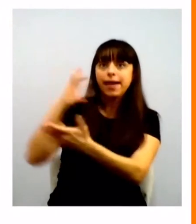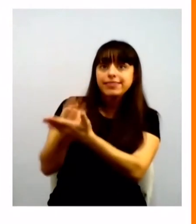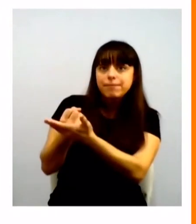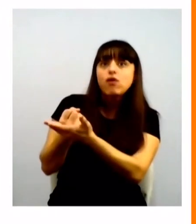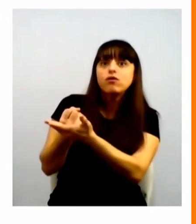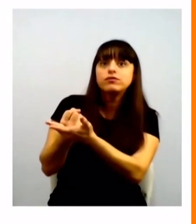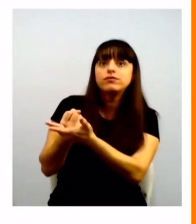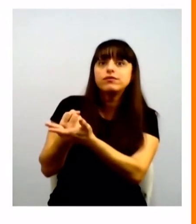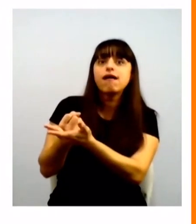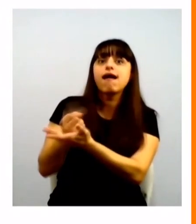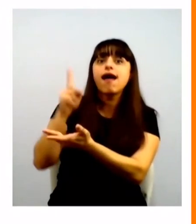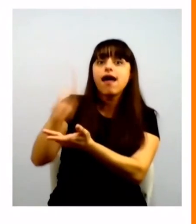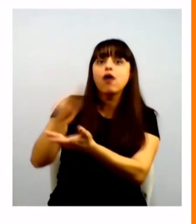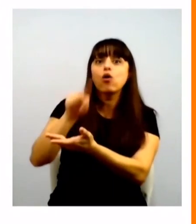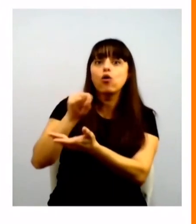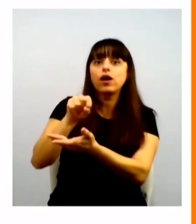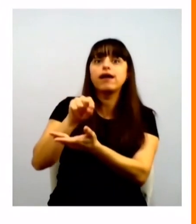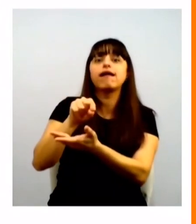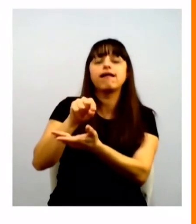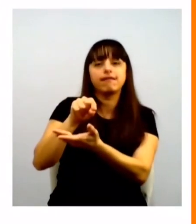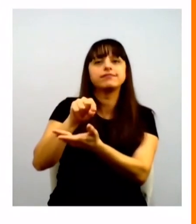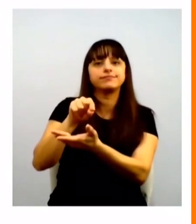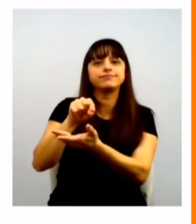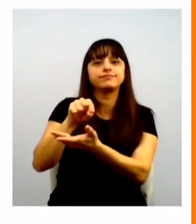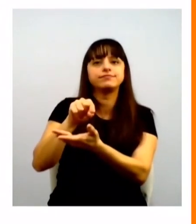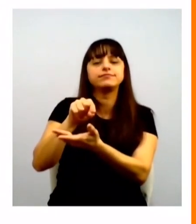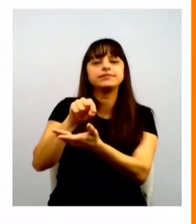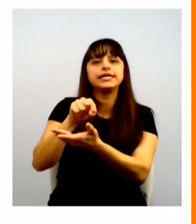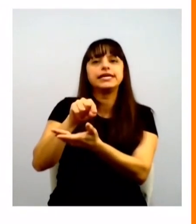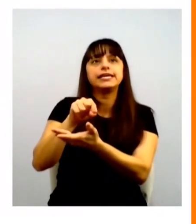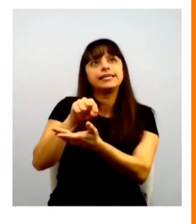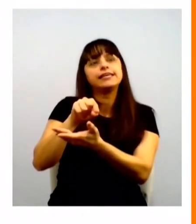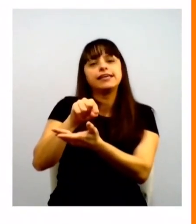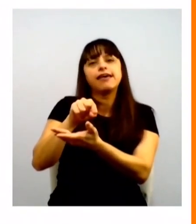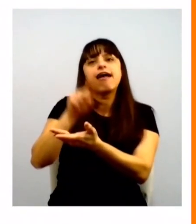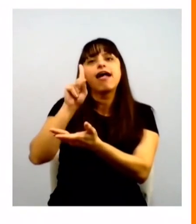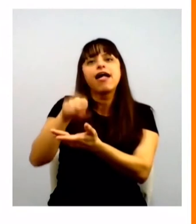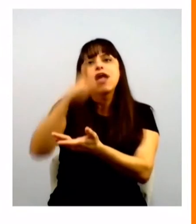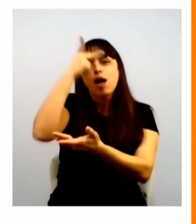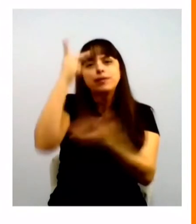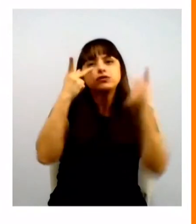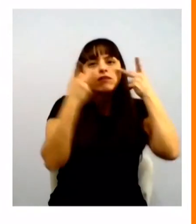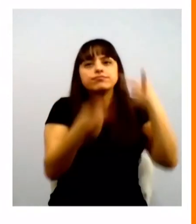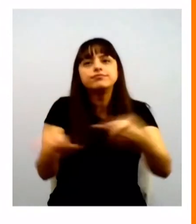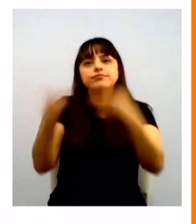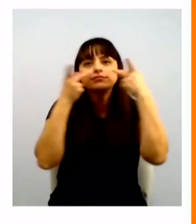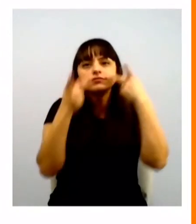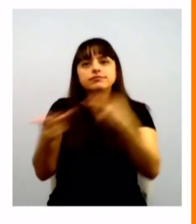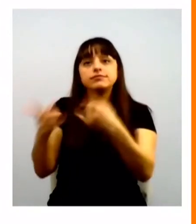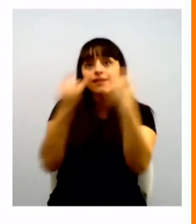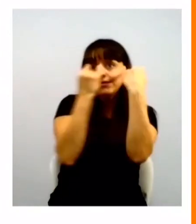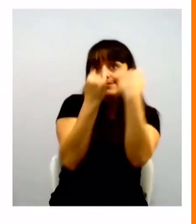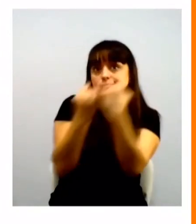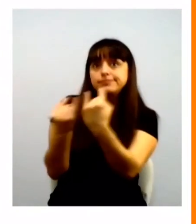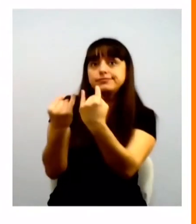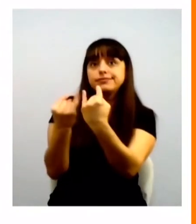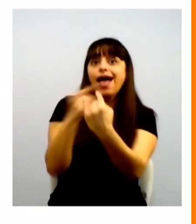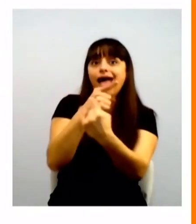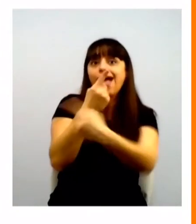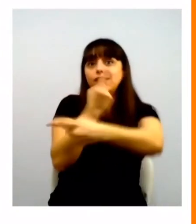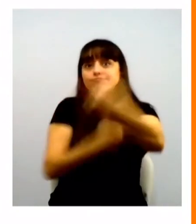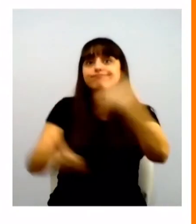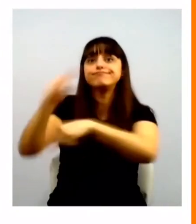adicionada de atrair pessoas a visitar este patrimônio e esta atracção